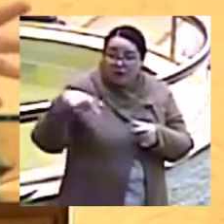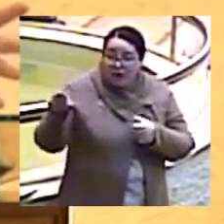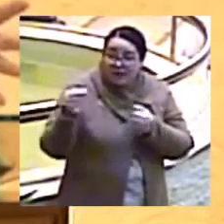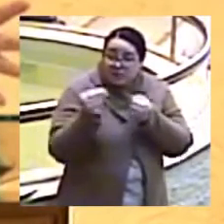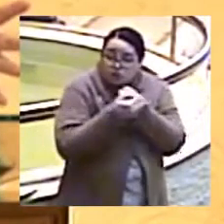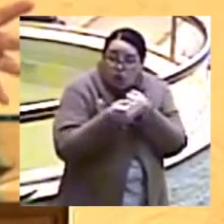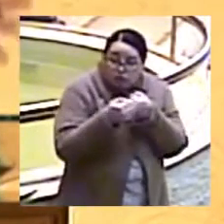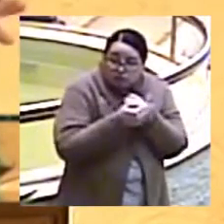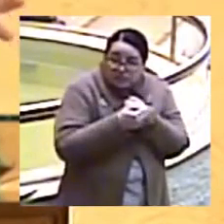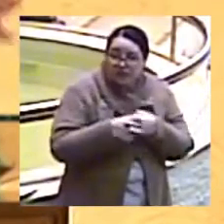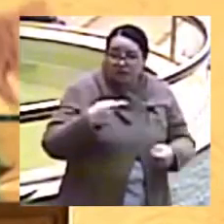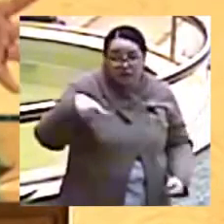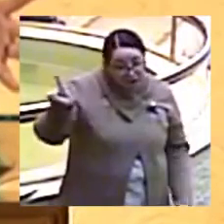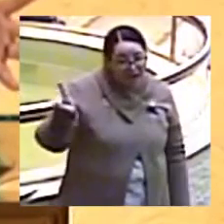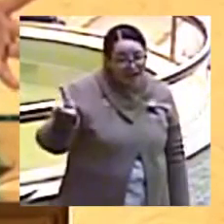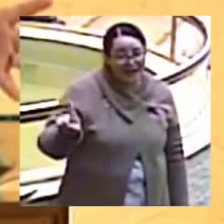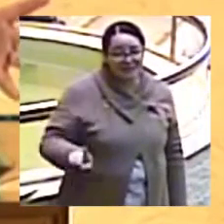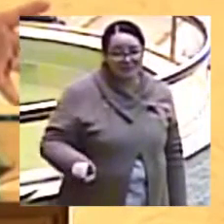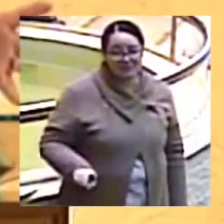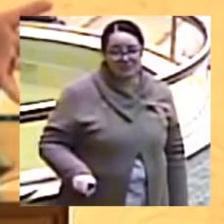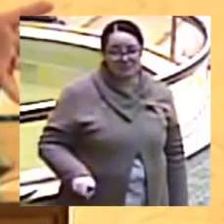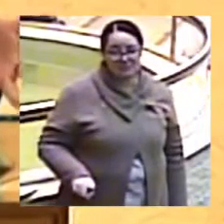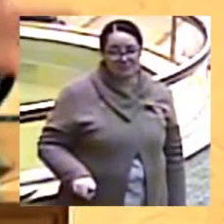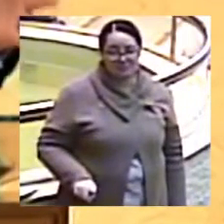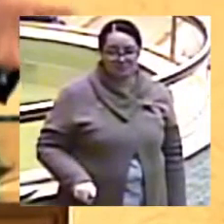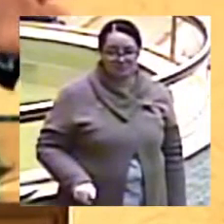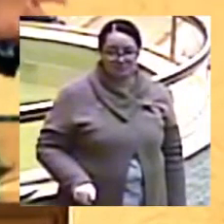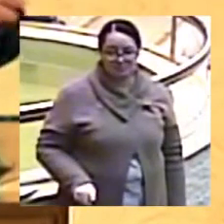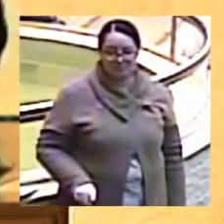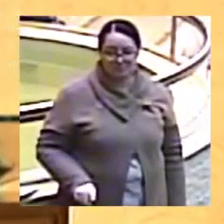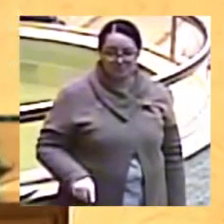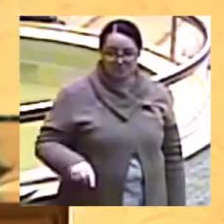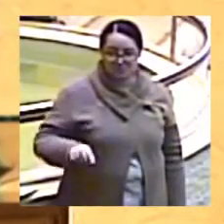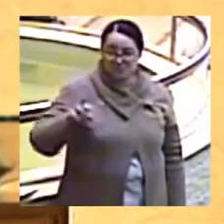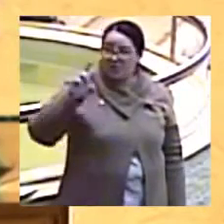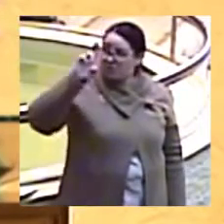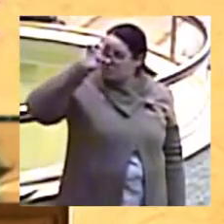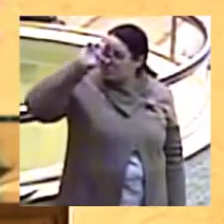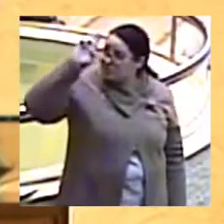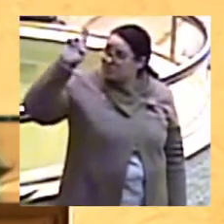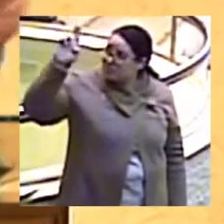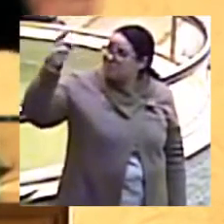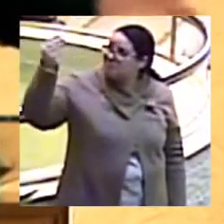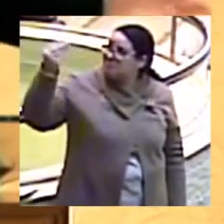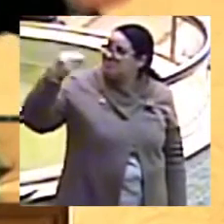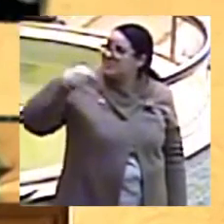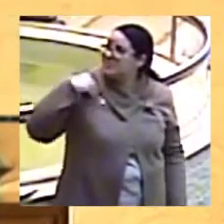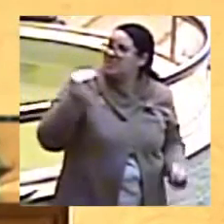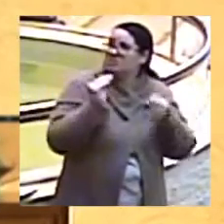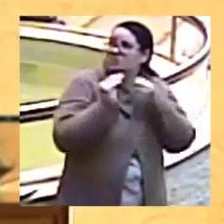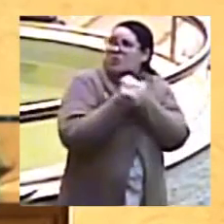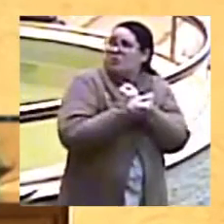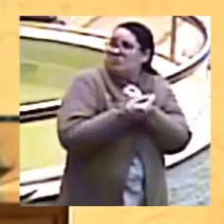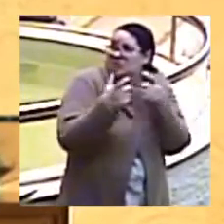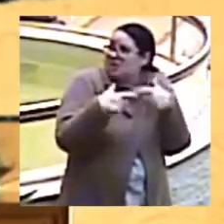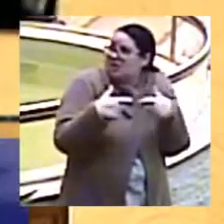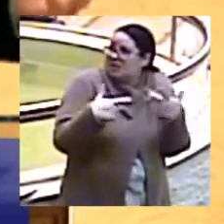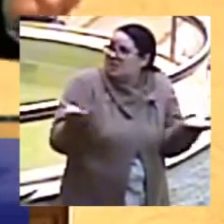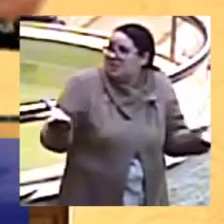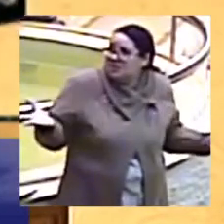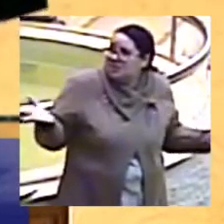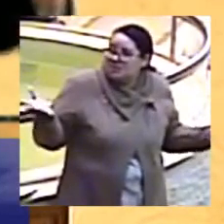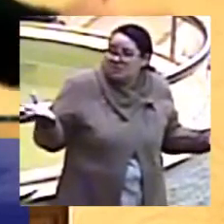verso 2, no verso 1, nos diz o seguinte, no Senhor me refugio. Davi, como dizeis, ele dizendo aos seus